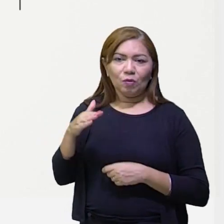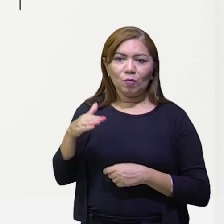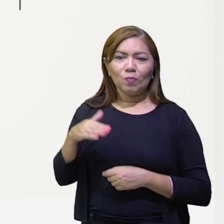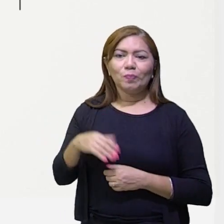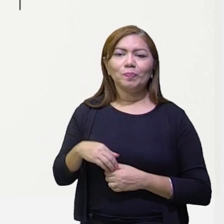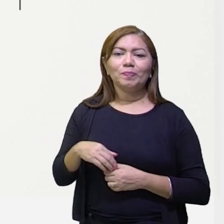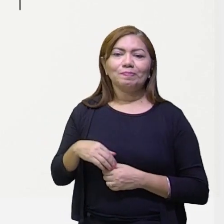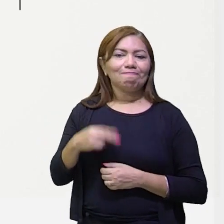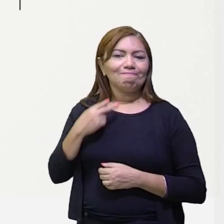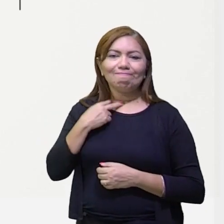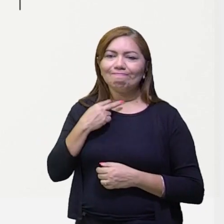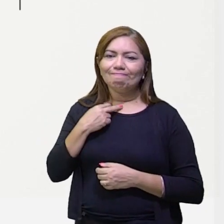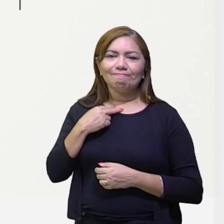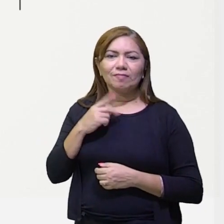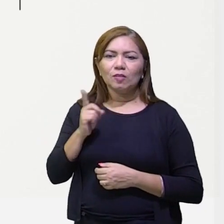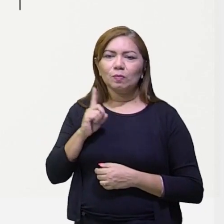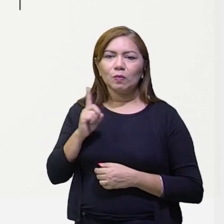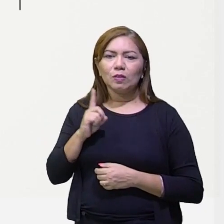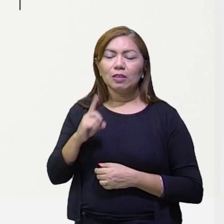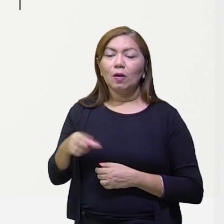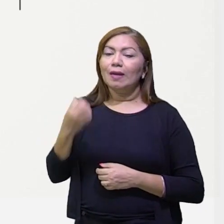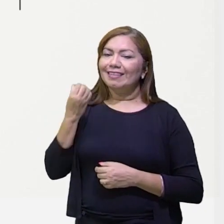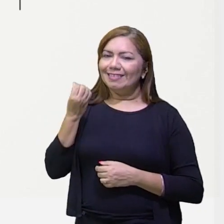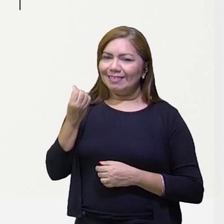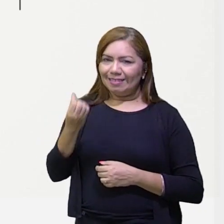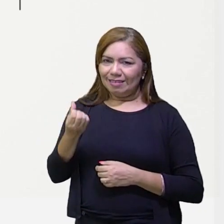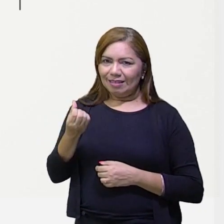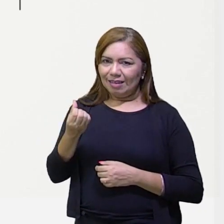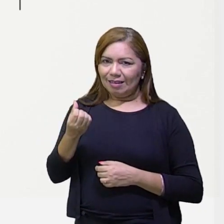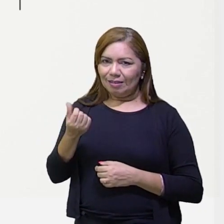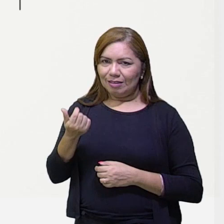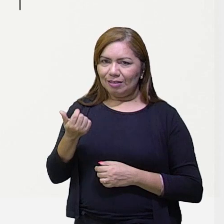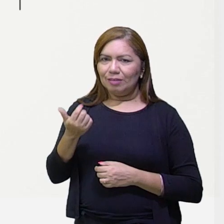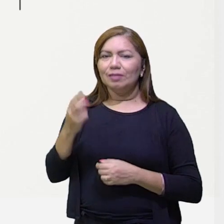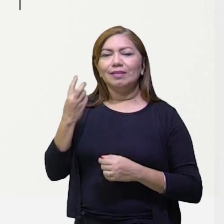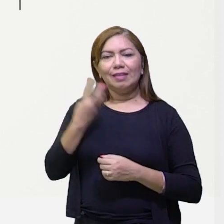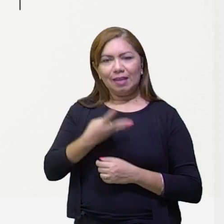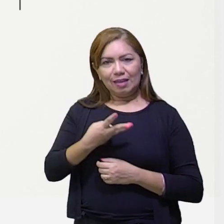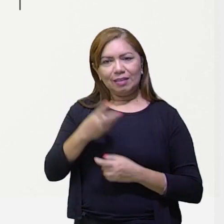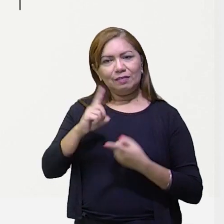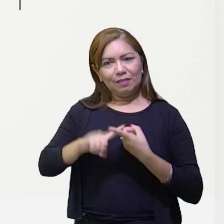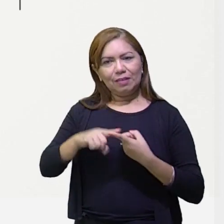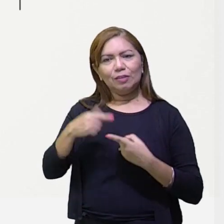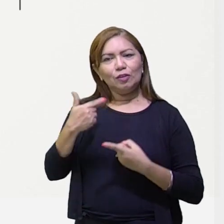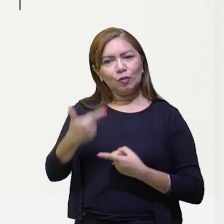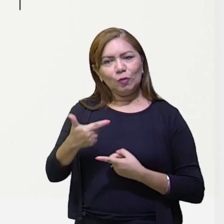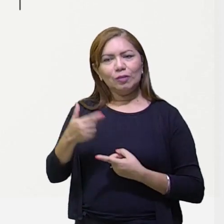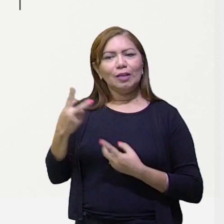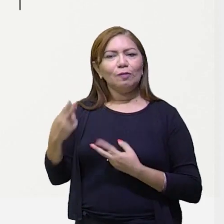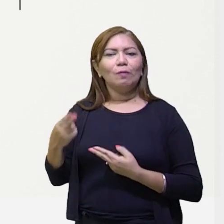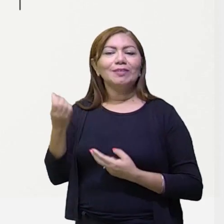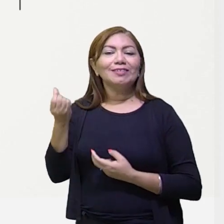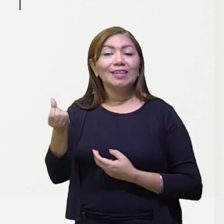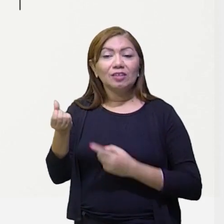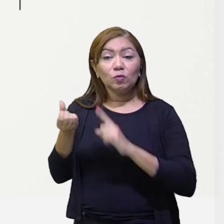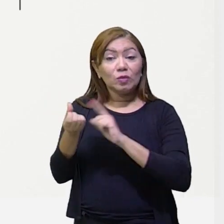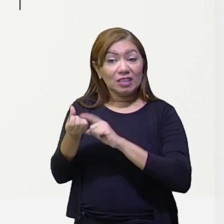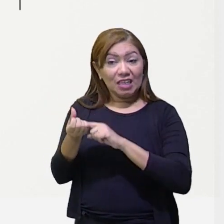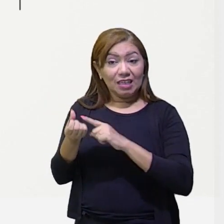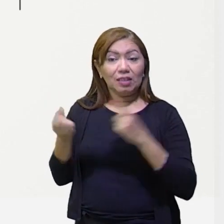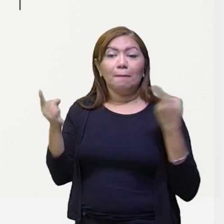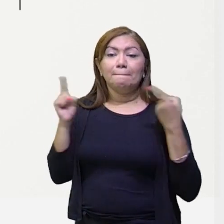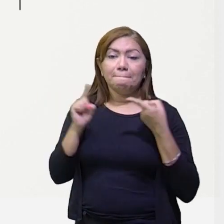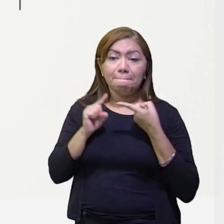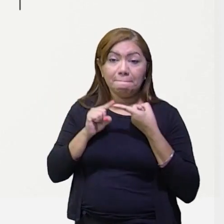3, vai passar. Então, tem que ser o quê? 2. Por quê? Porque 3 vezes 2, 6 é o que mais